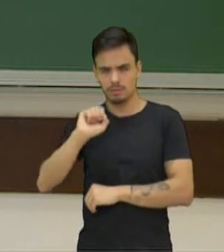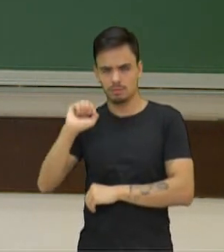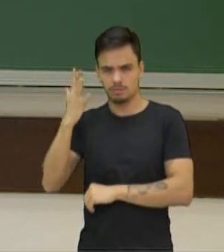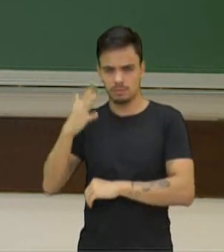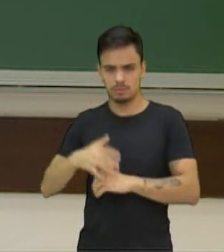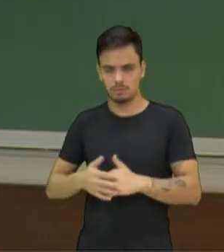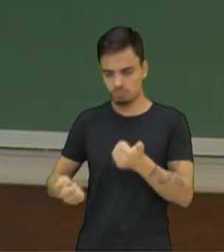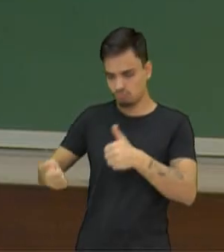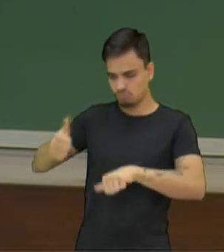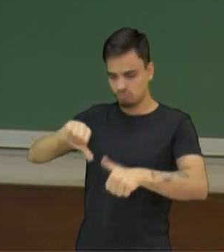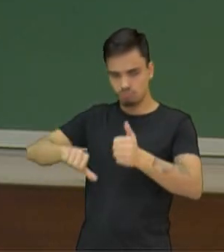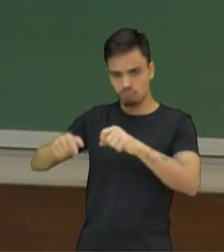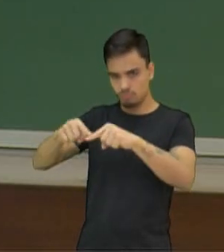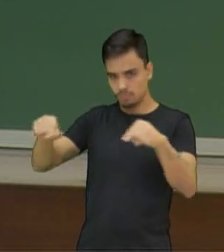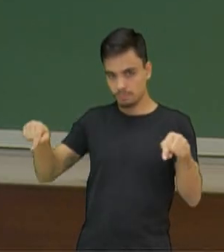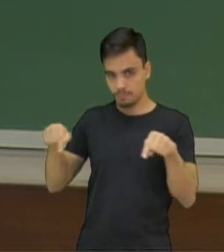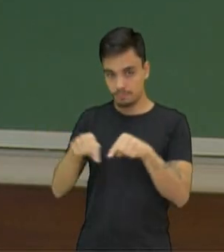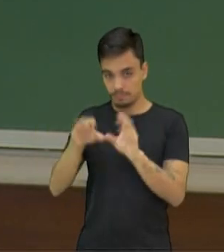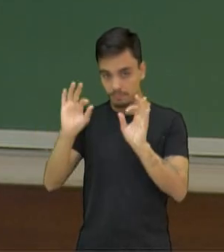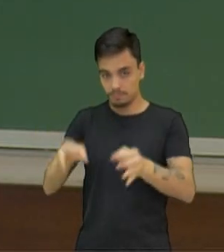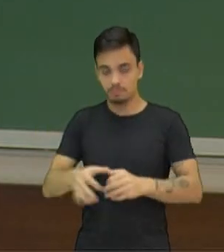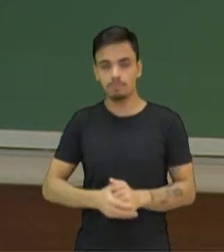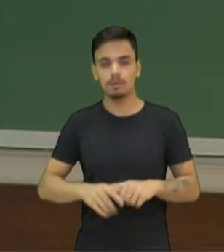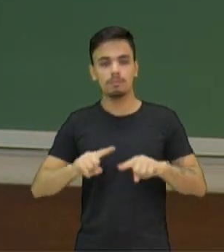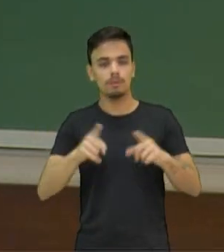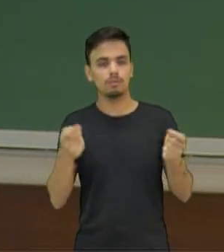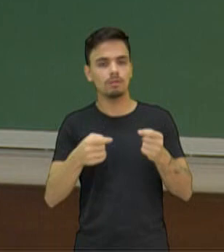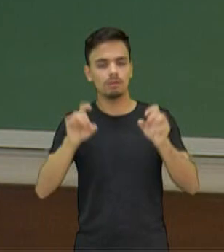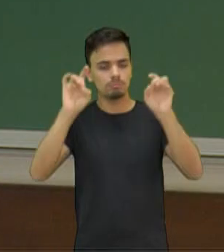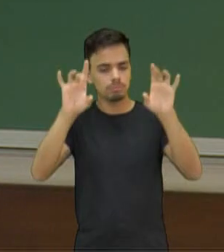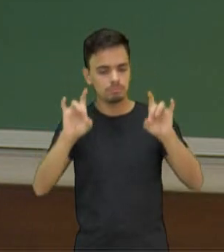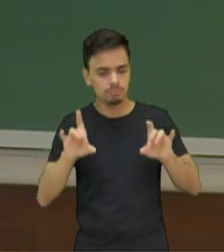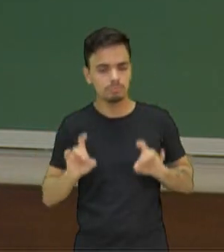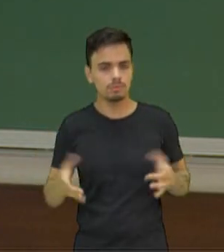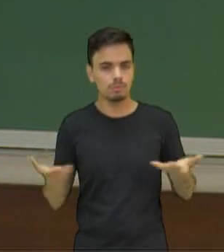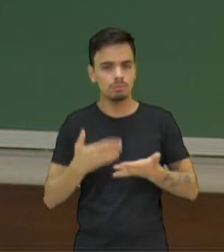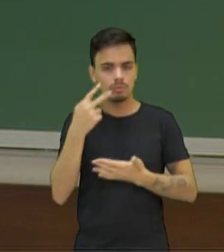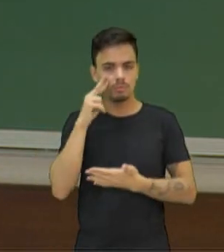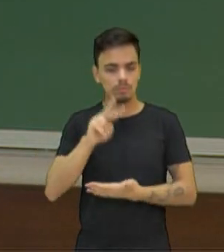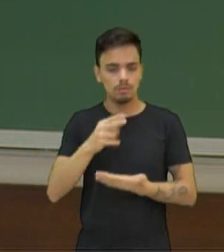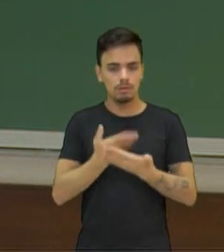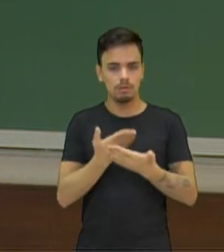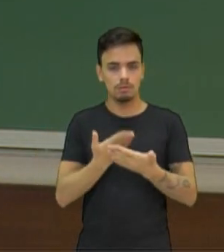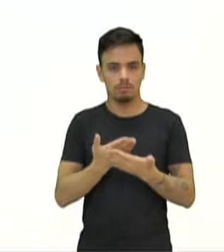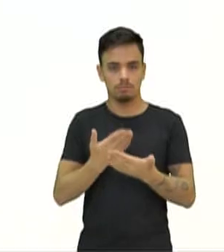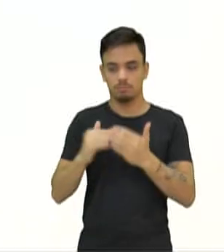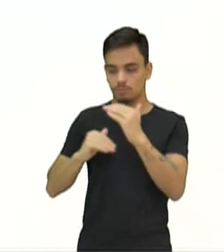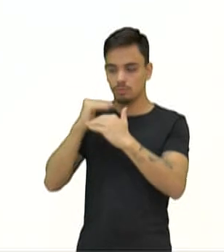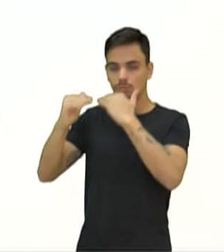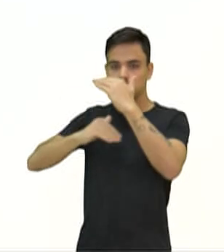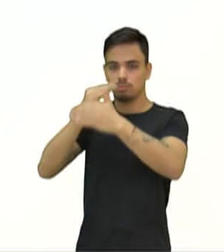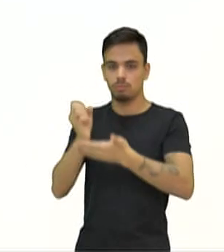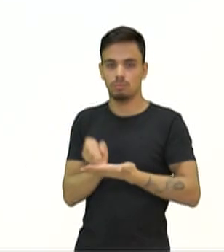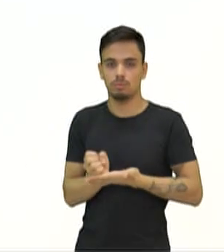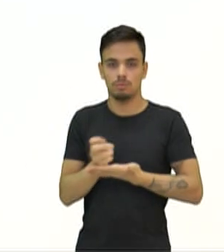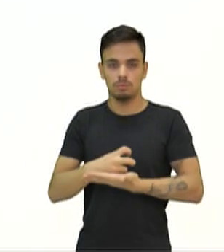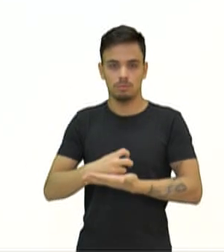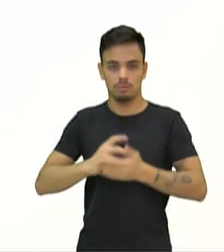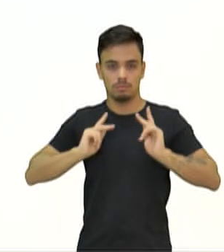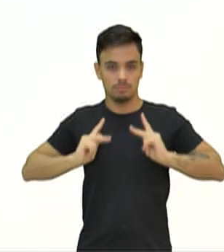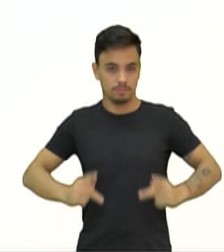laboratório. Muito bem, pessoal. O que nós veremos especificamente na aula de hoje? Desenvolvimento embrionário